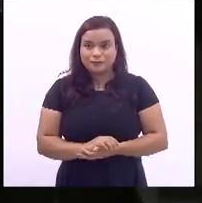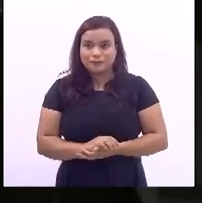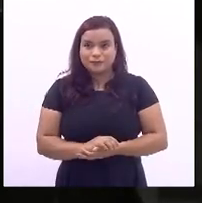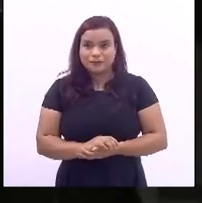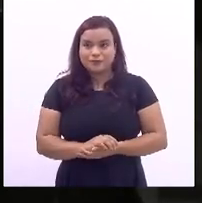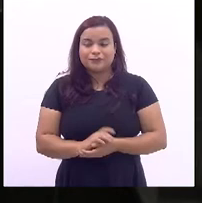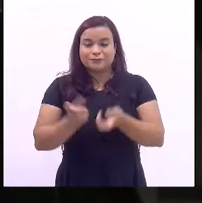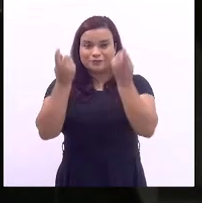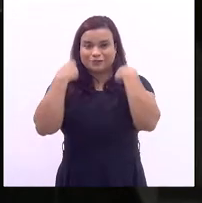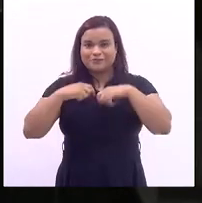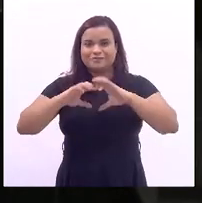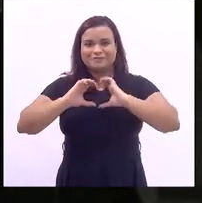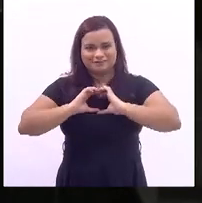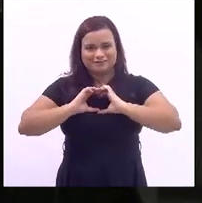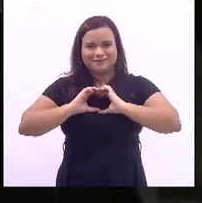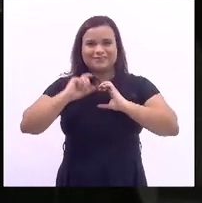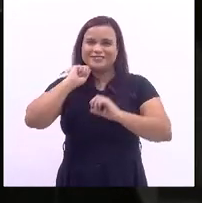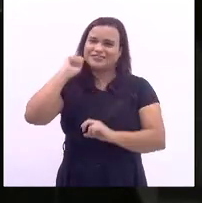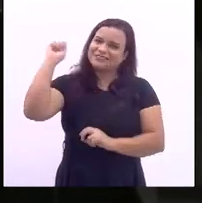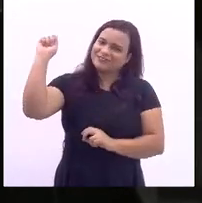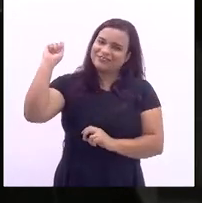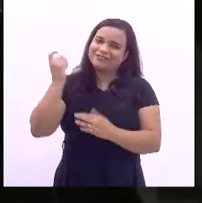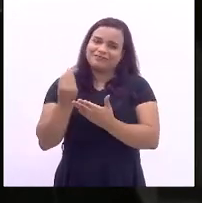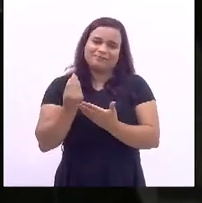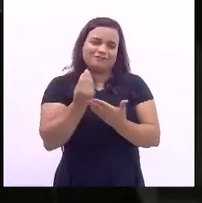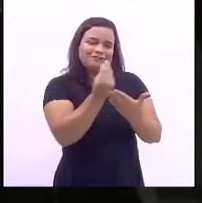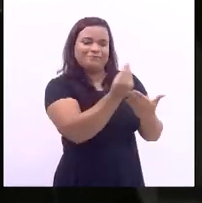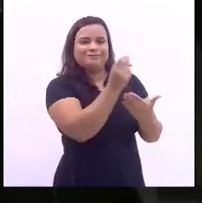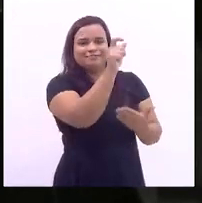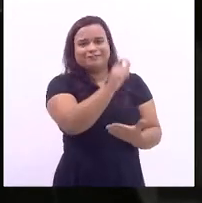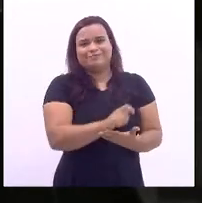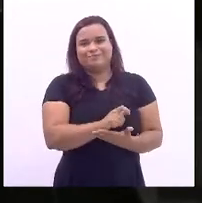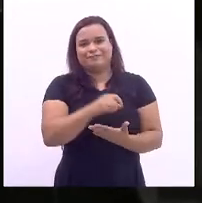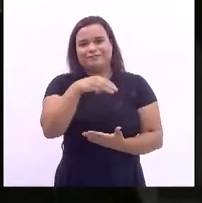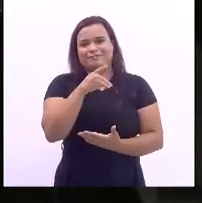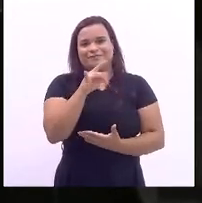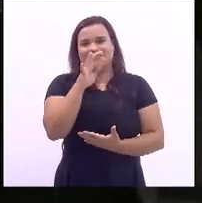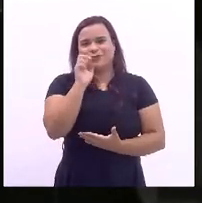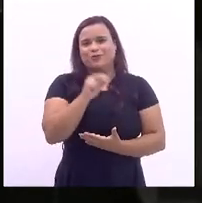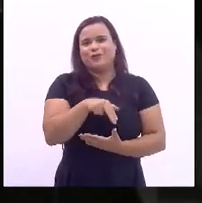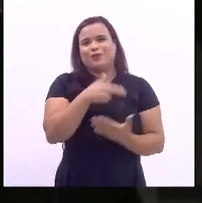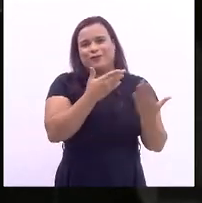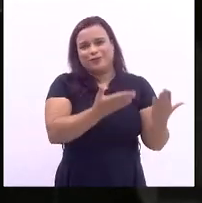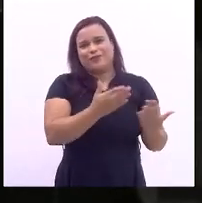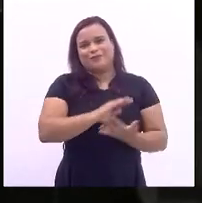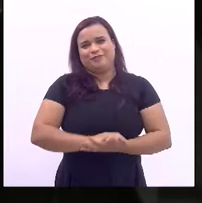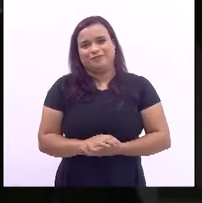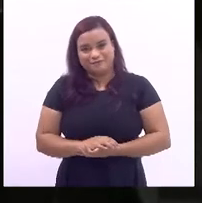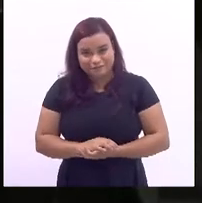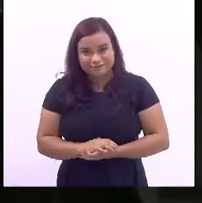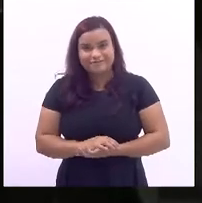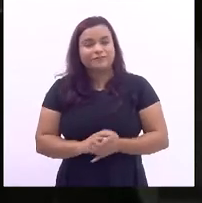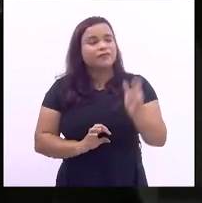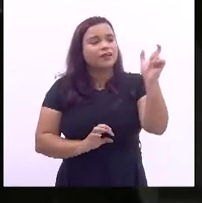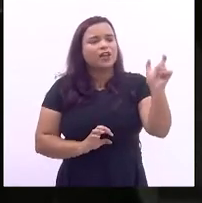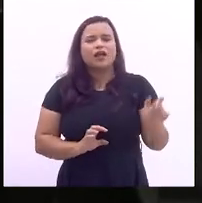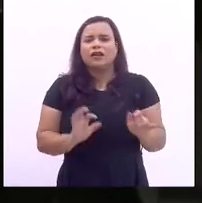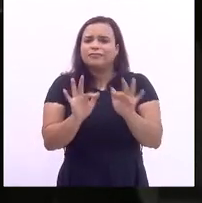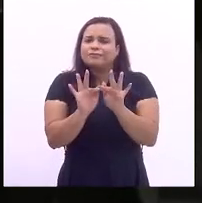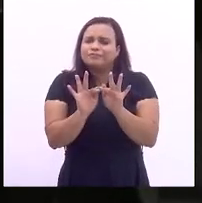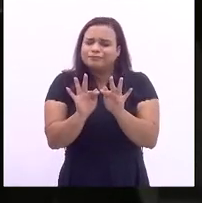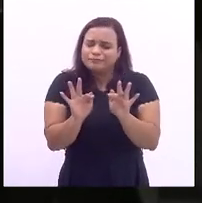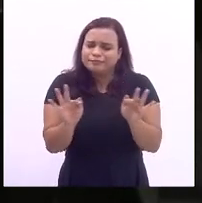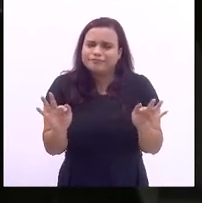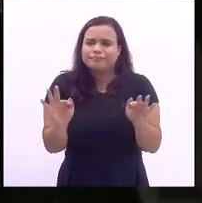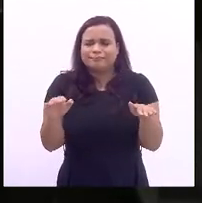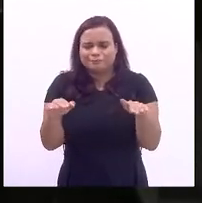e a medalha Tiradentes e o Milton que com muita simplicidade